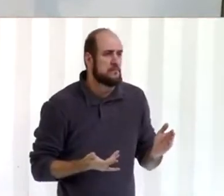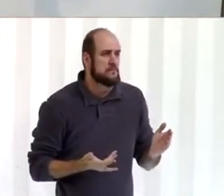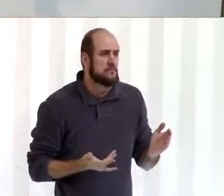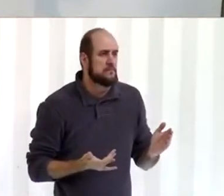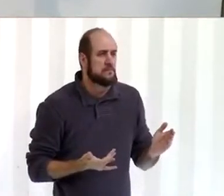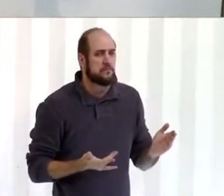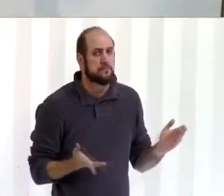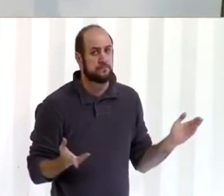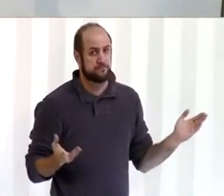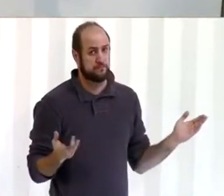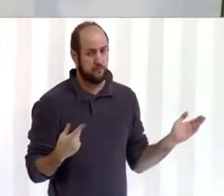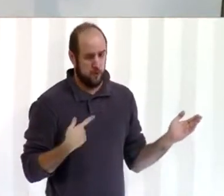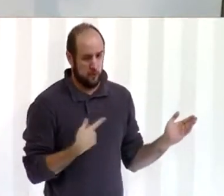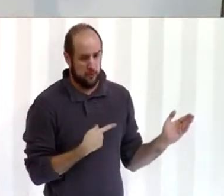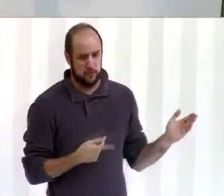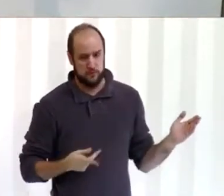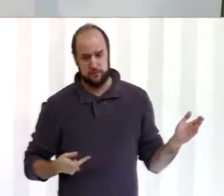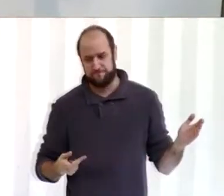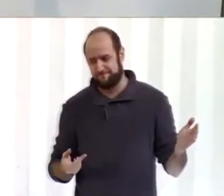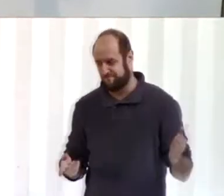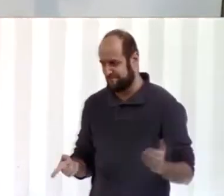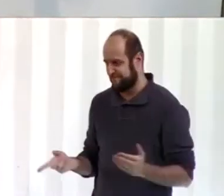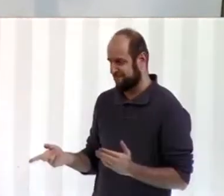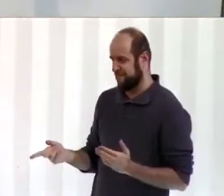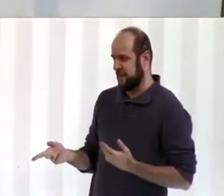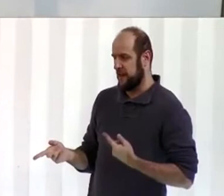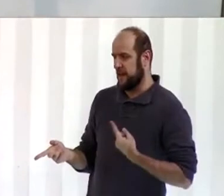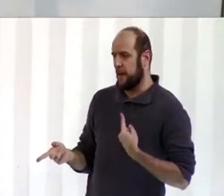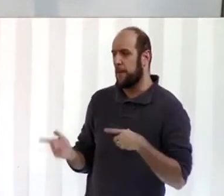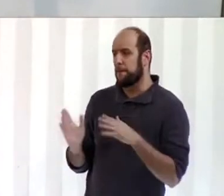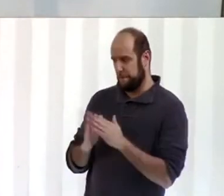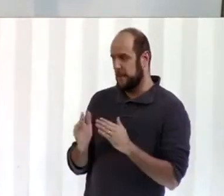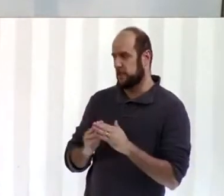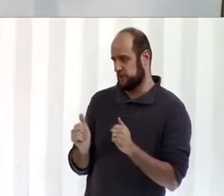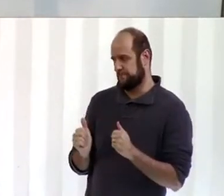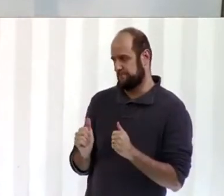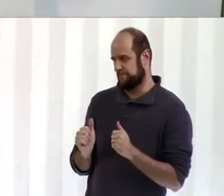E aí então, George Miller falou: nós vamos pedir dinheiro sim,